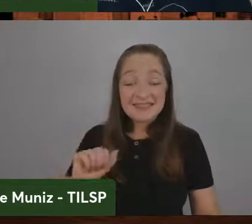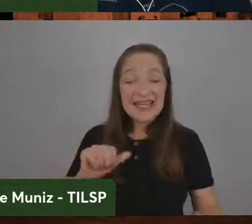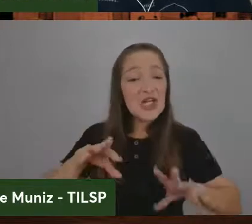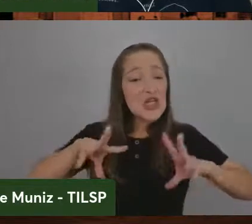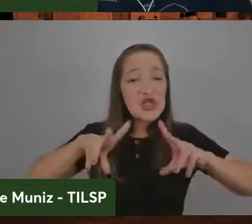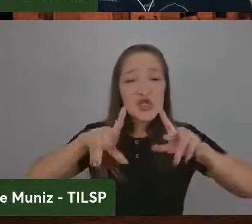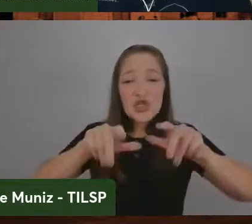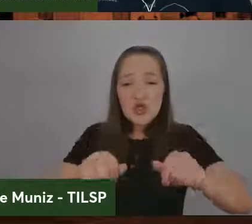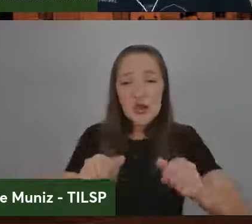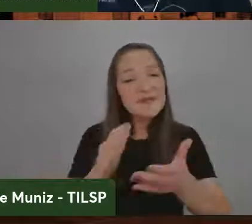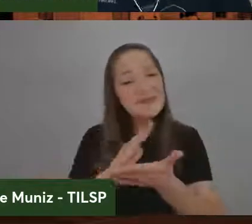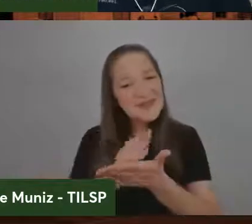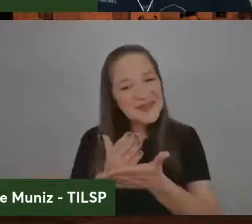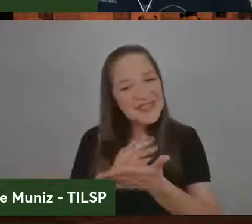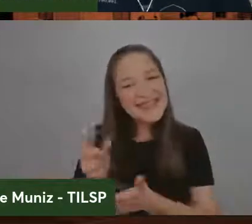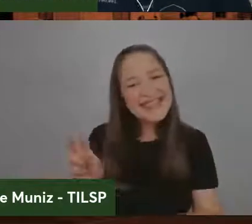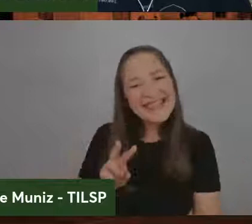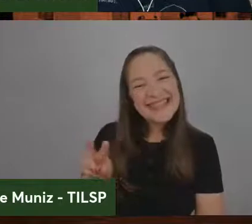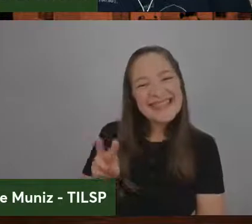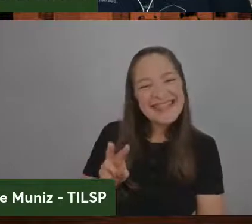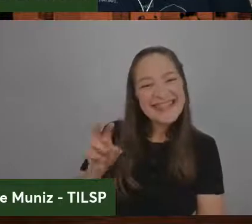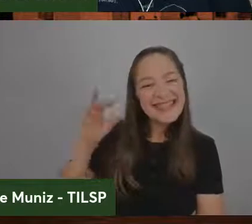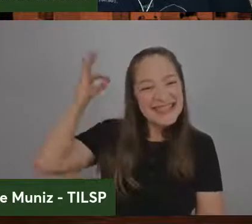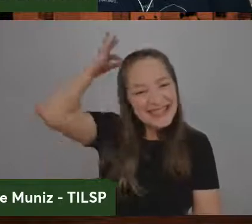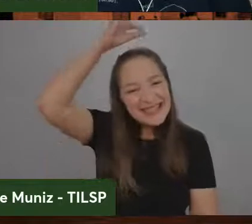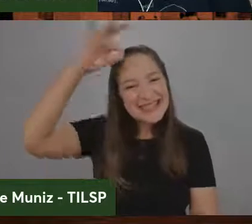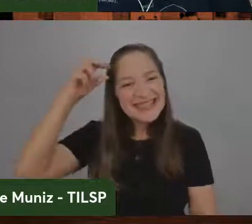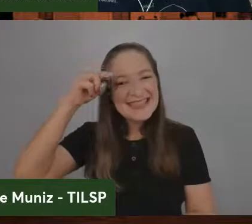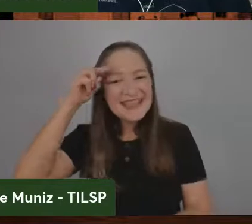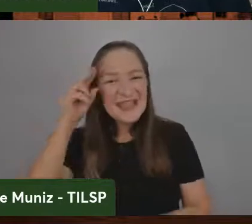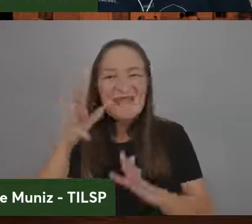os intérpretes, as intérpretes maravilhosos.